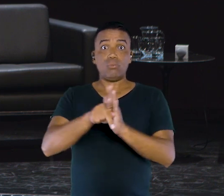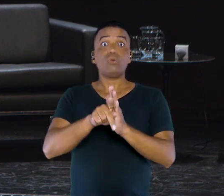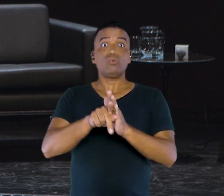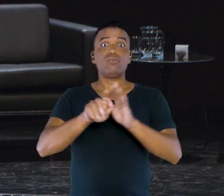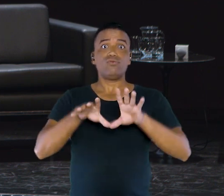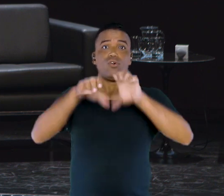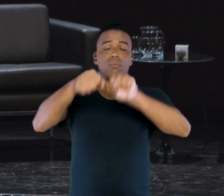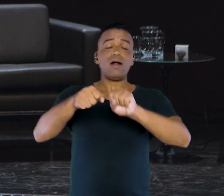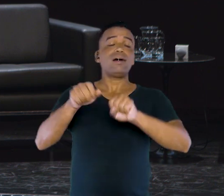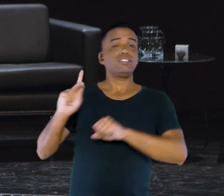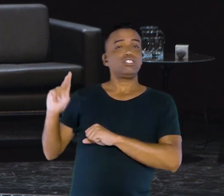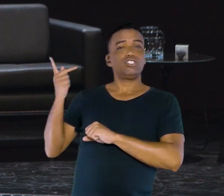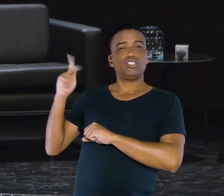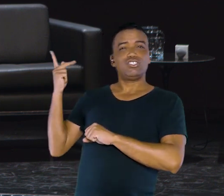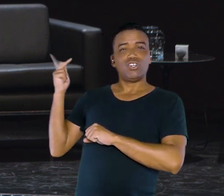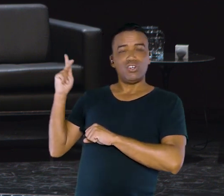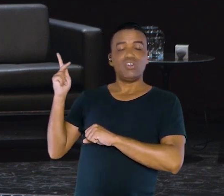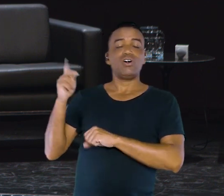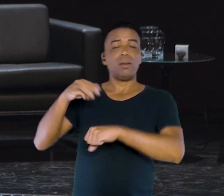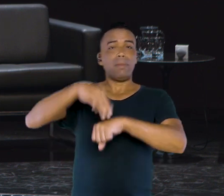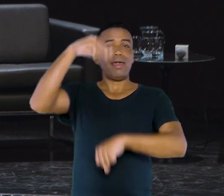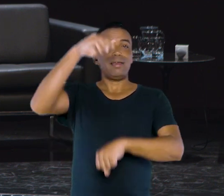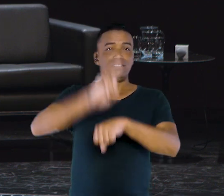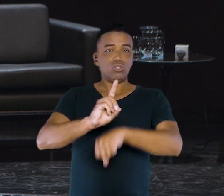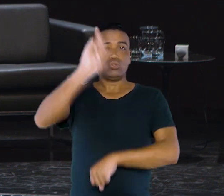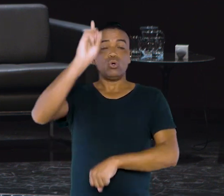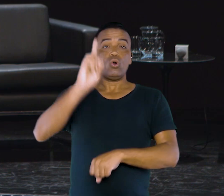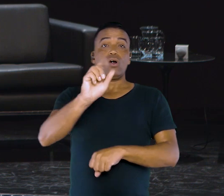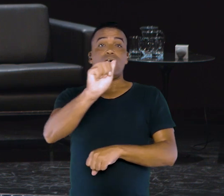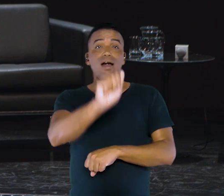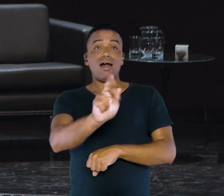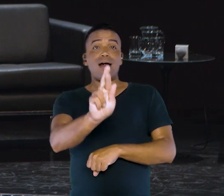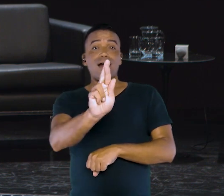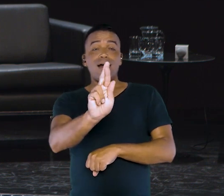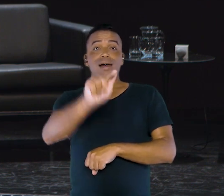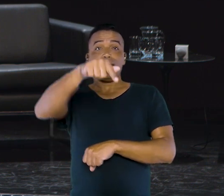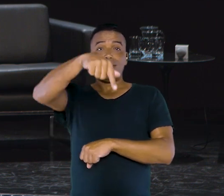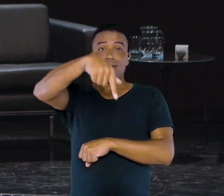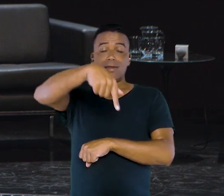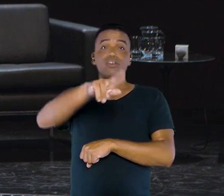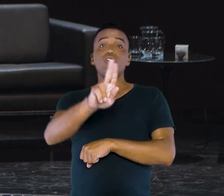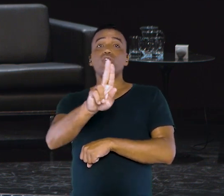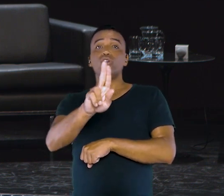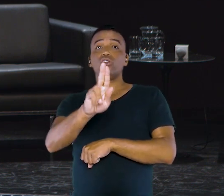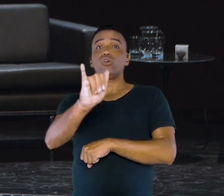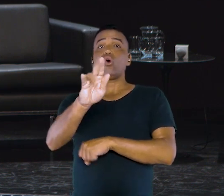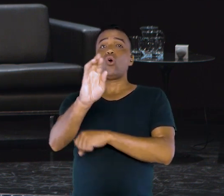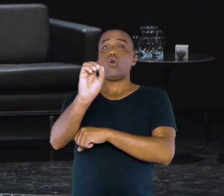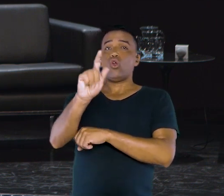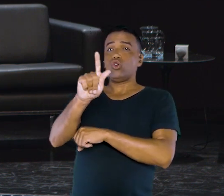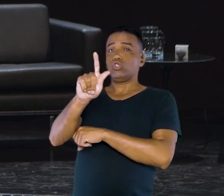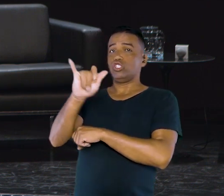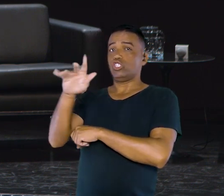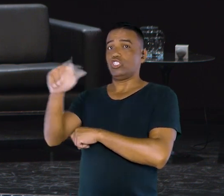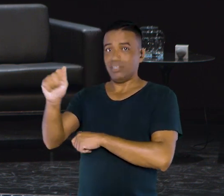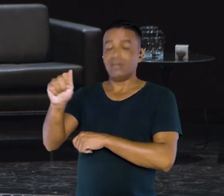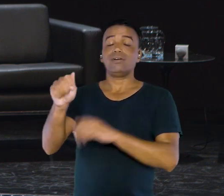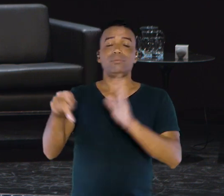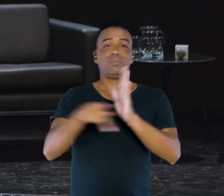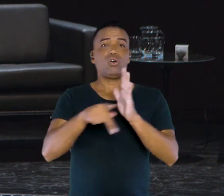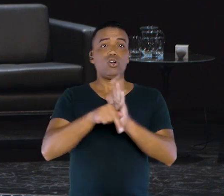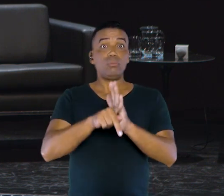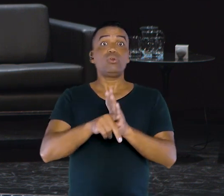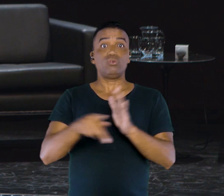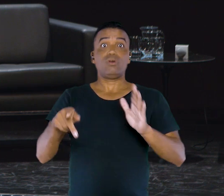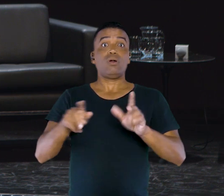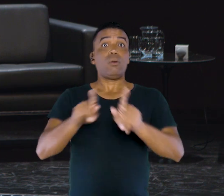Graduado em História pela Universidade de São Paulo, é mestre e doutor em Arqueologia pela Universidade de Indiana e livre-docente pela USP,